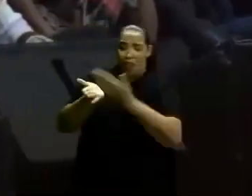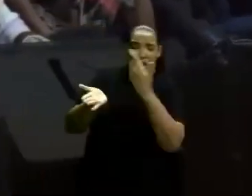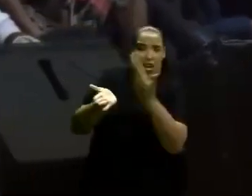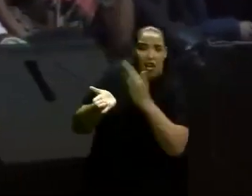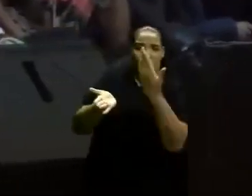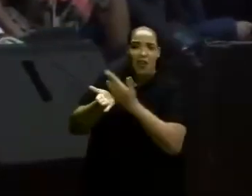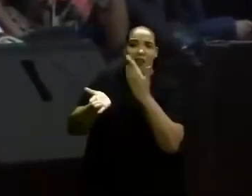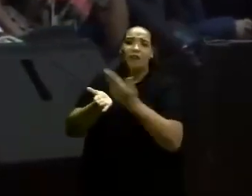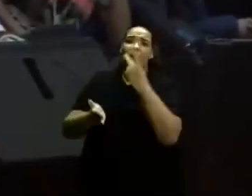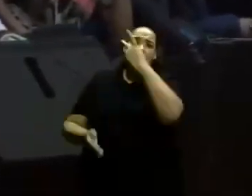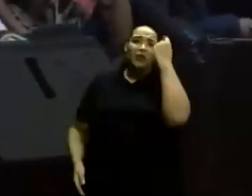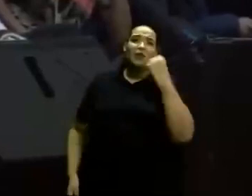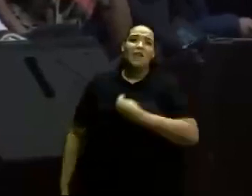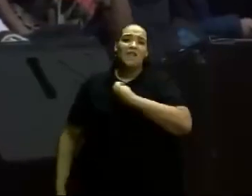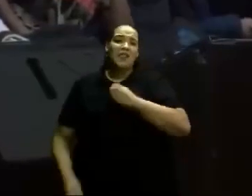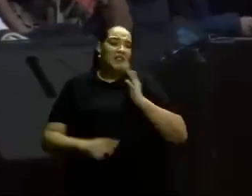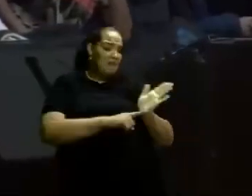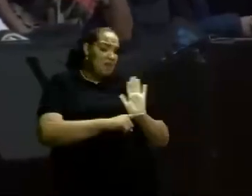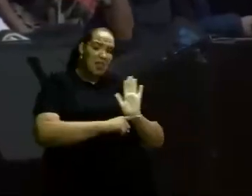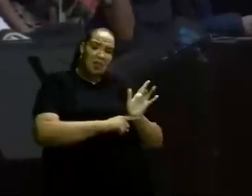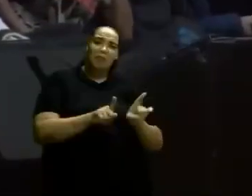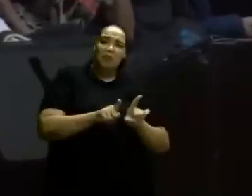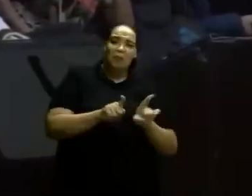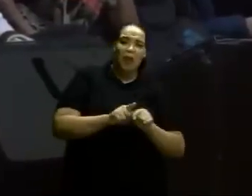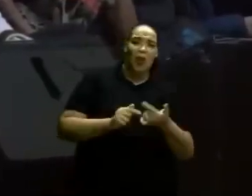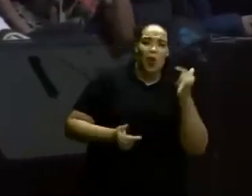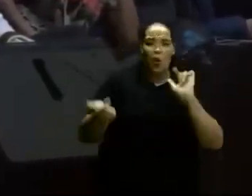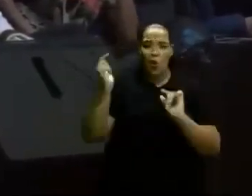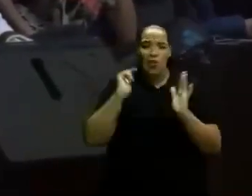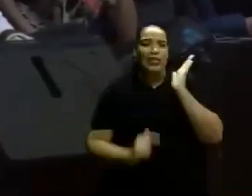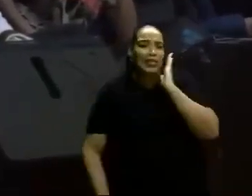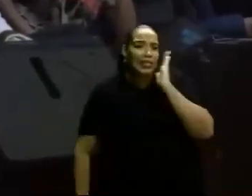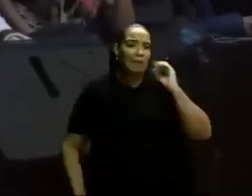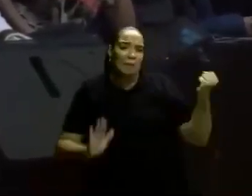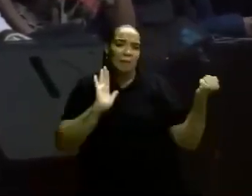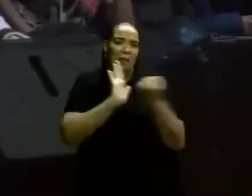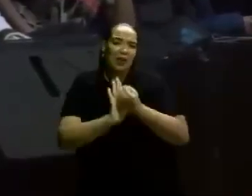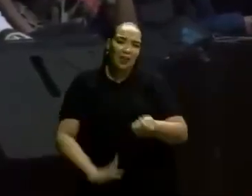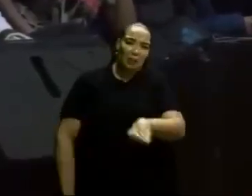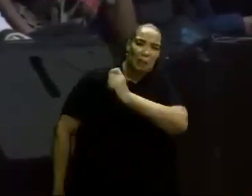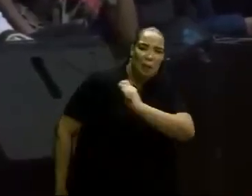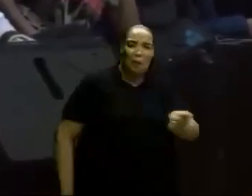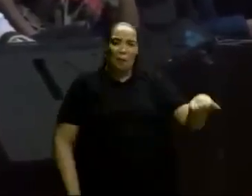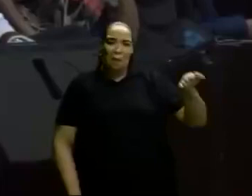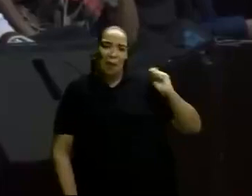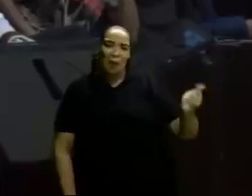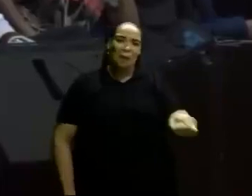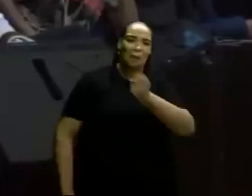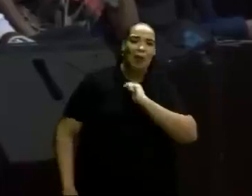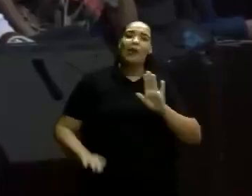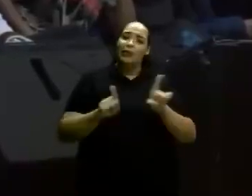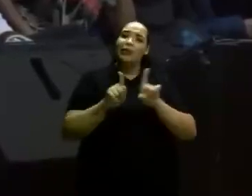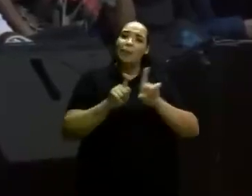gente aqui cuja vida faria filme. Há outros aqui que sabem que são marcados marcados de dores, de cicatrizes, mas também